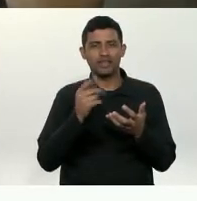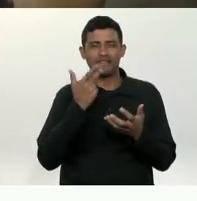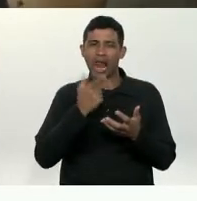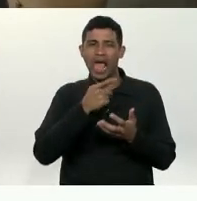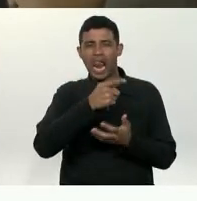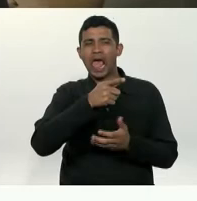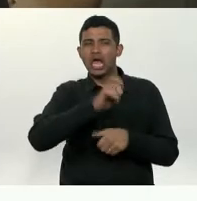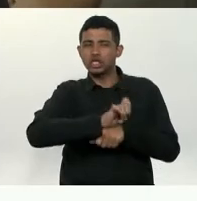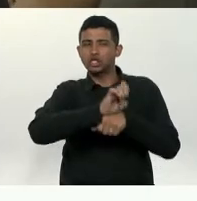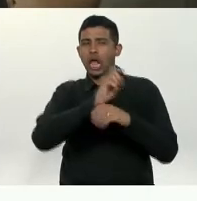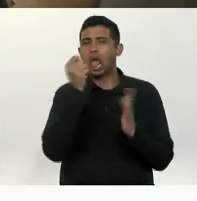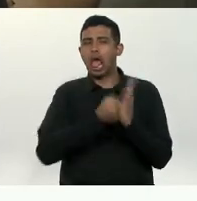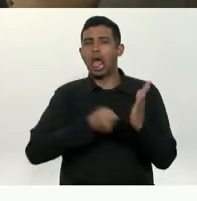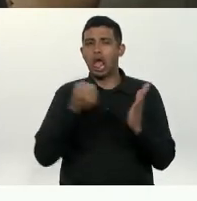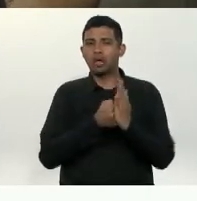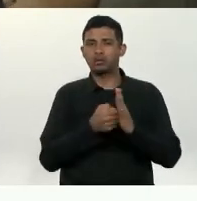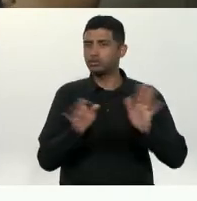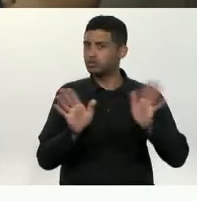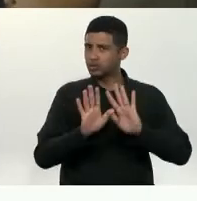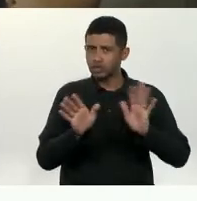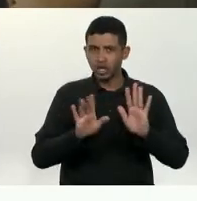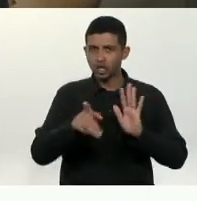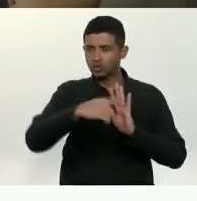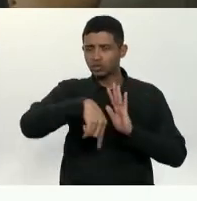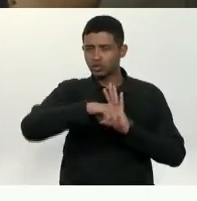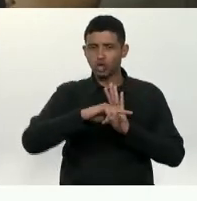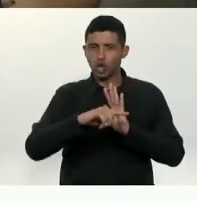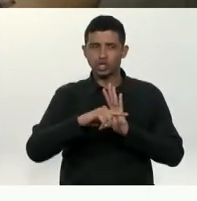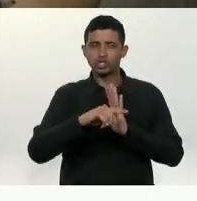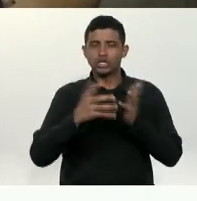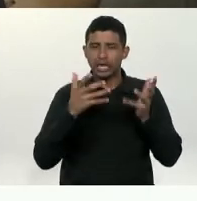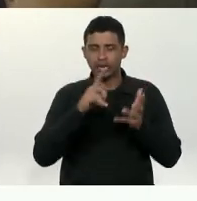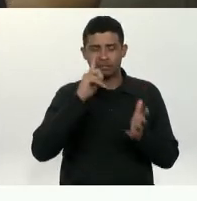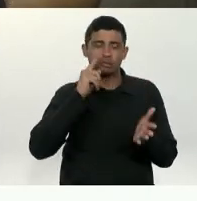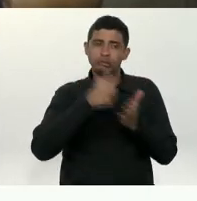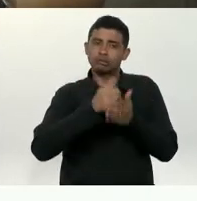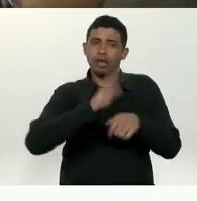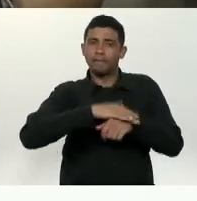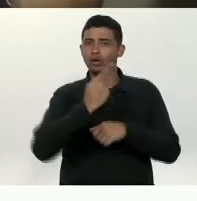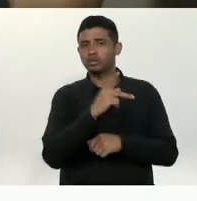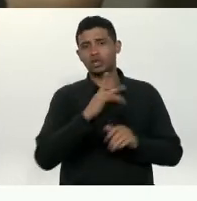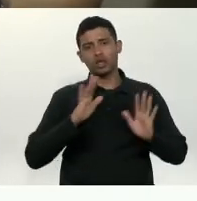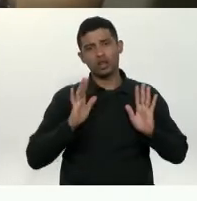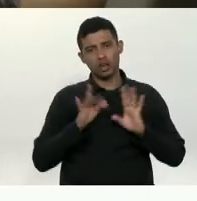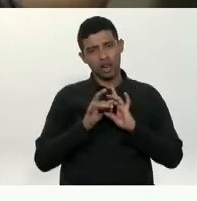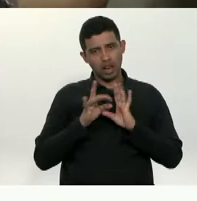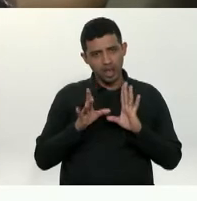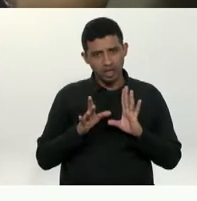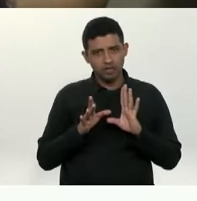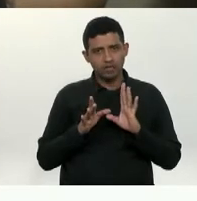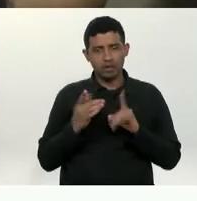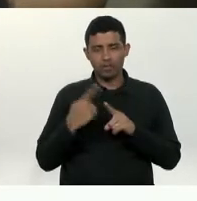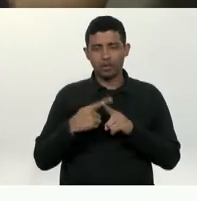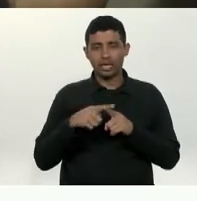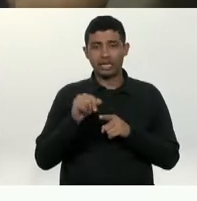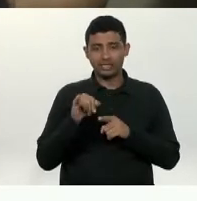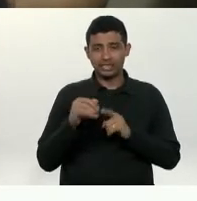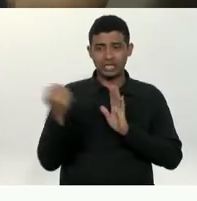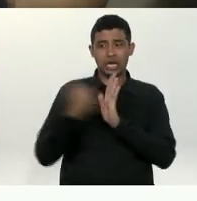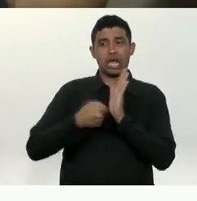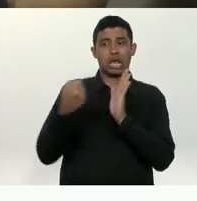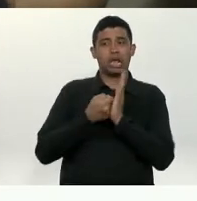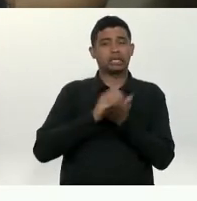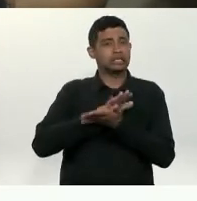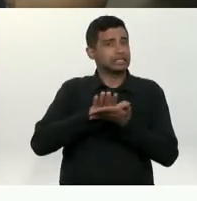Estado, porque nós queremos fazer cair a obrigação, e porque a partir do momento em que nós não somos obrigados pelo regime de recuperação